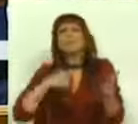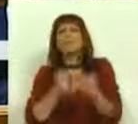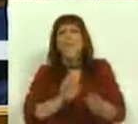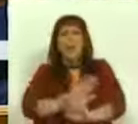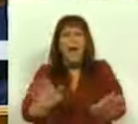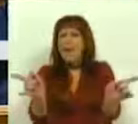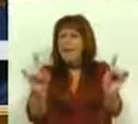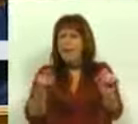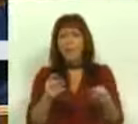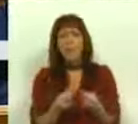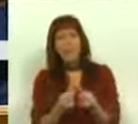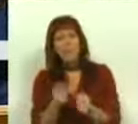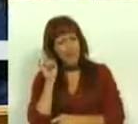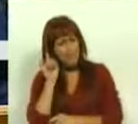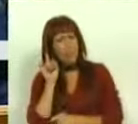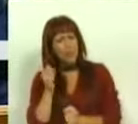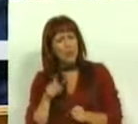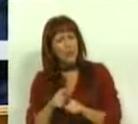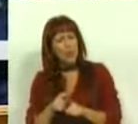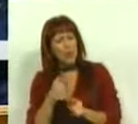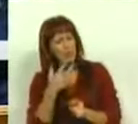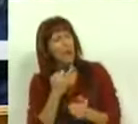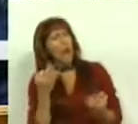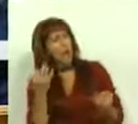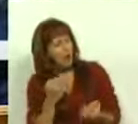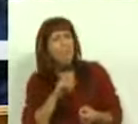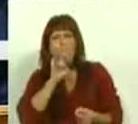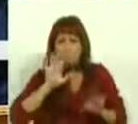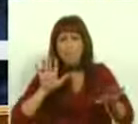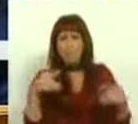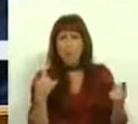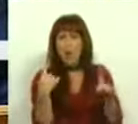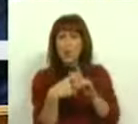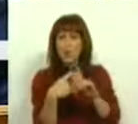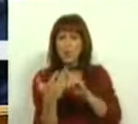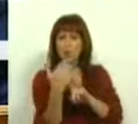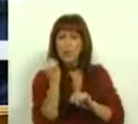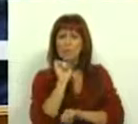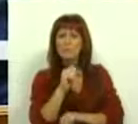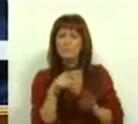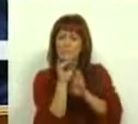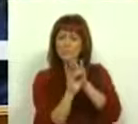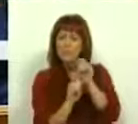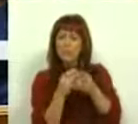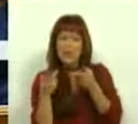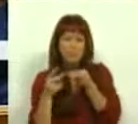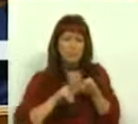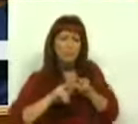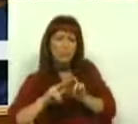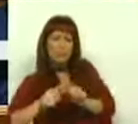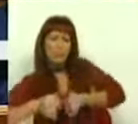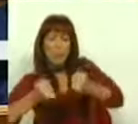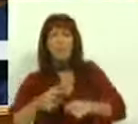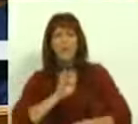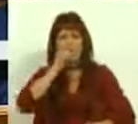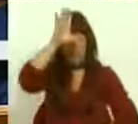mesmo, mas como um meio relevante para acreditarmos que é possível termos sucesso no nosso programa de ajustamento.